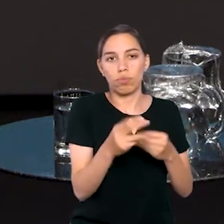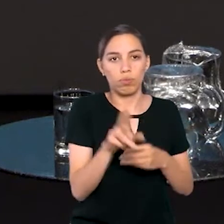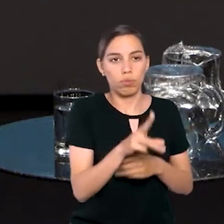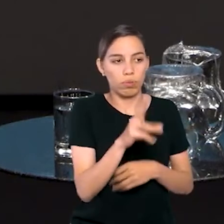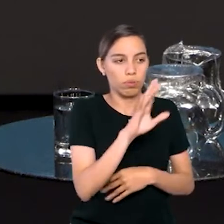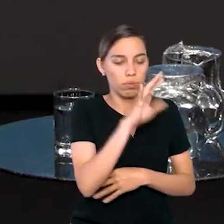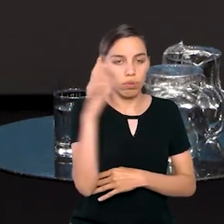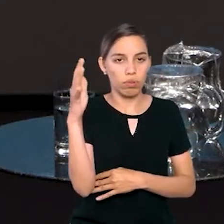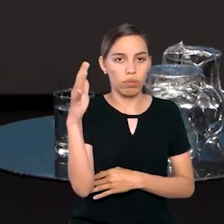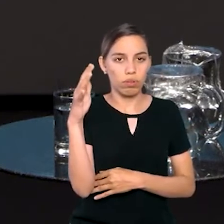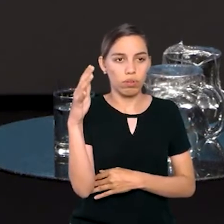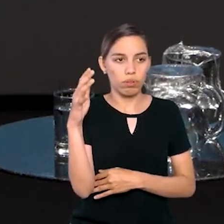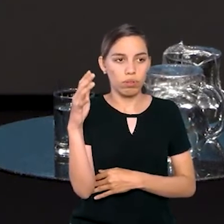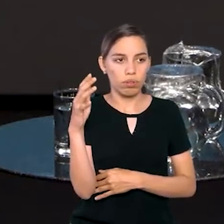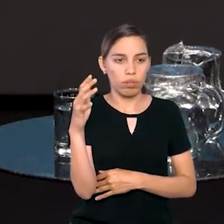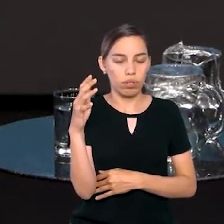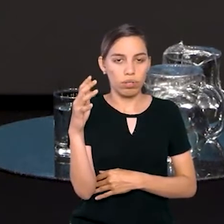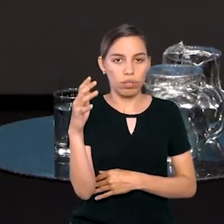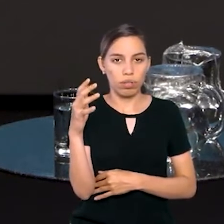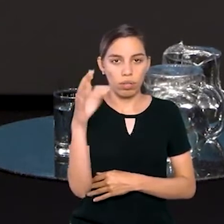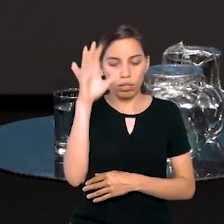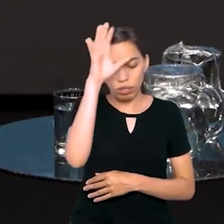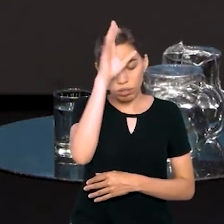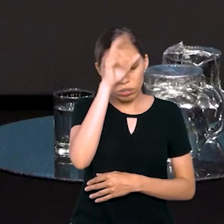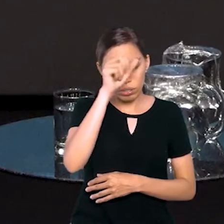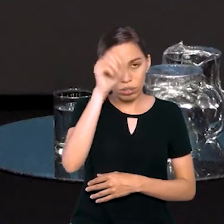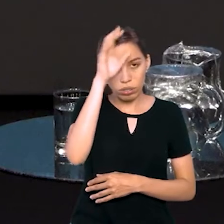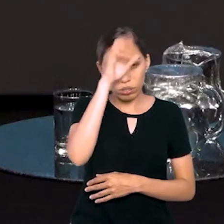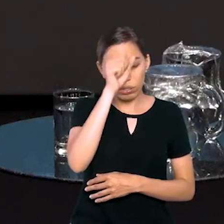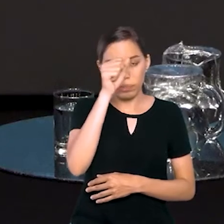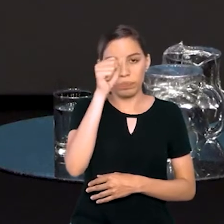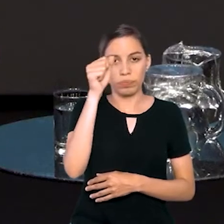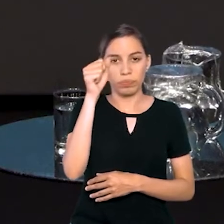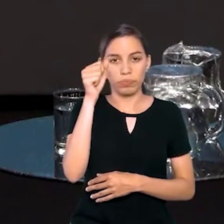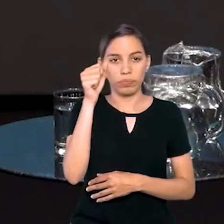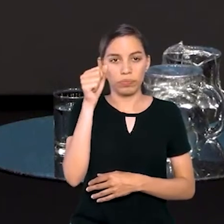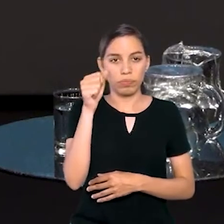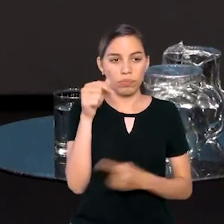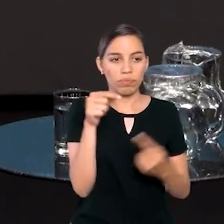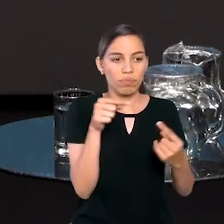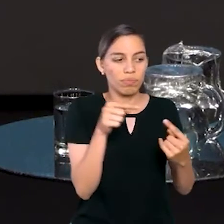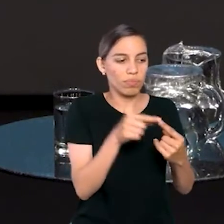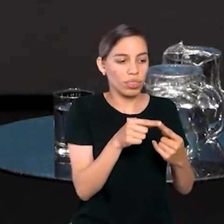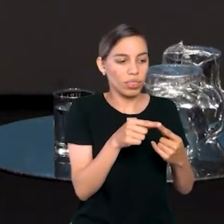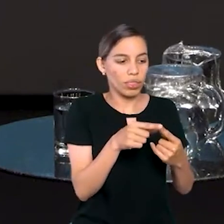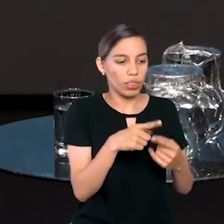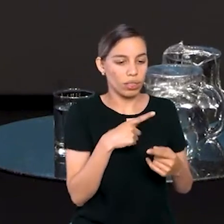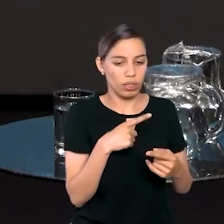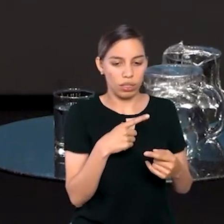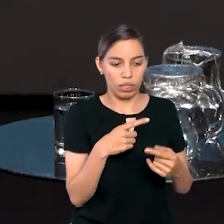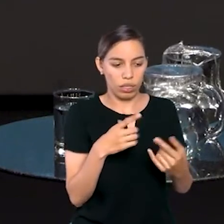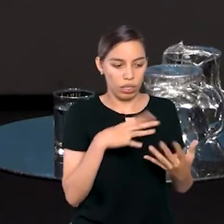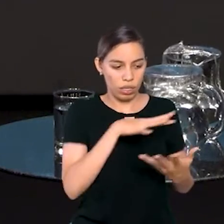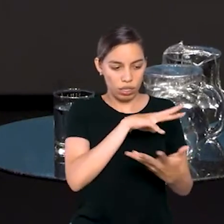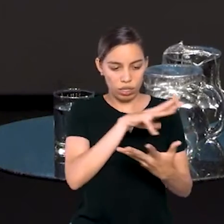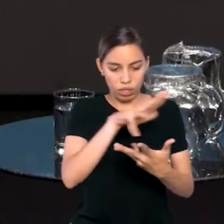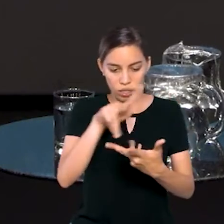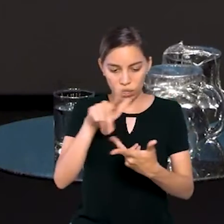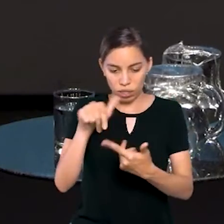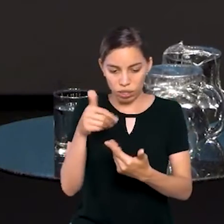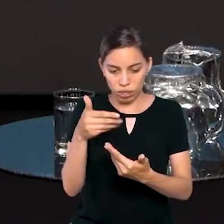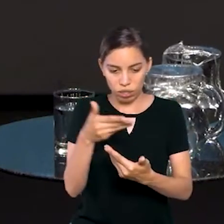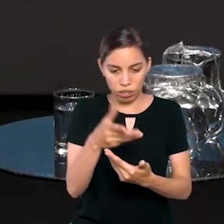que vêm dessa magnífica, desse fantástico organismo que a gente nem sabe